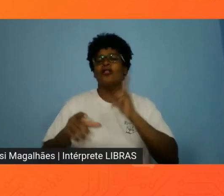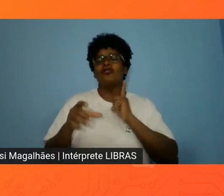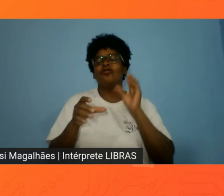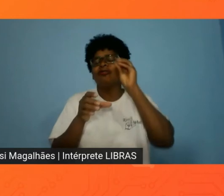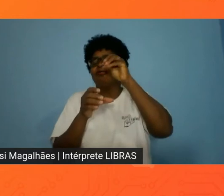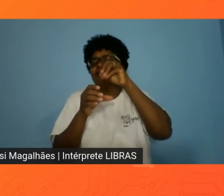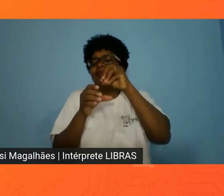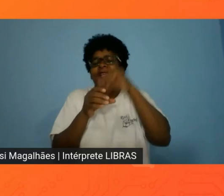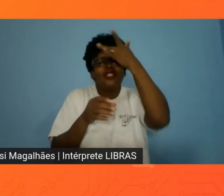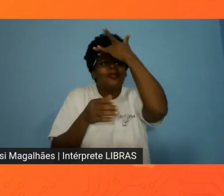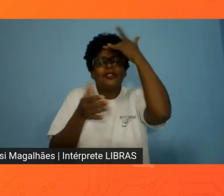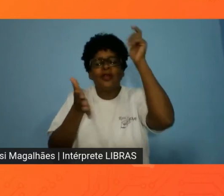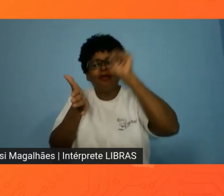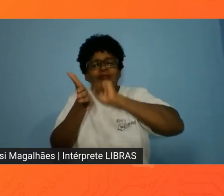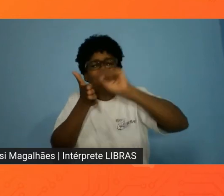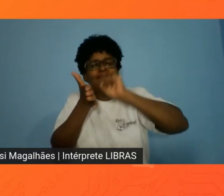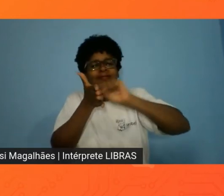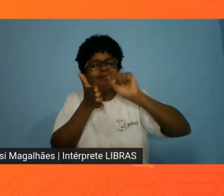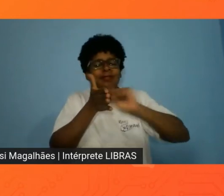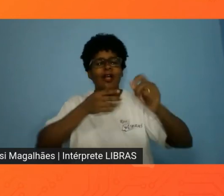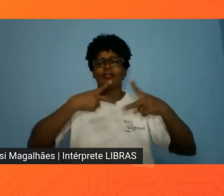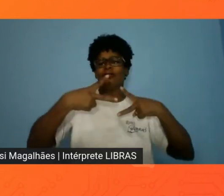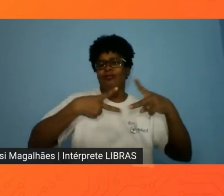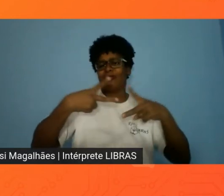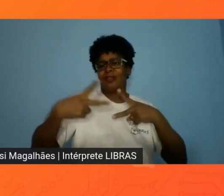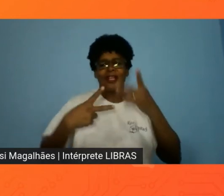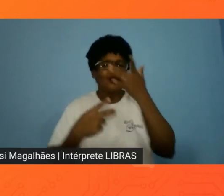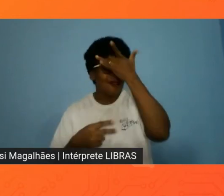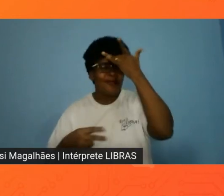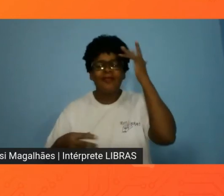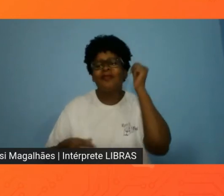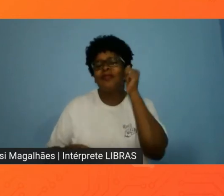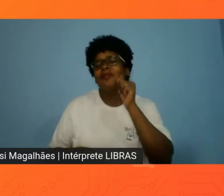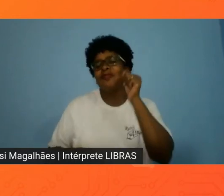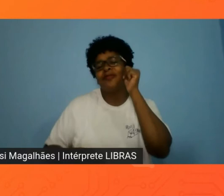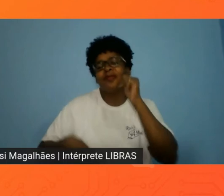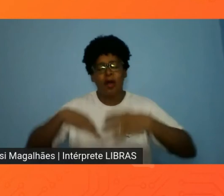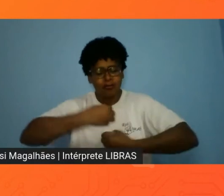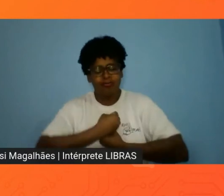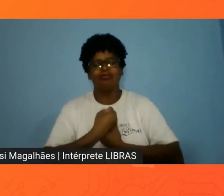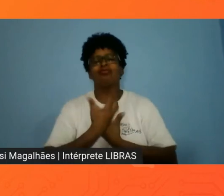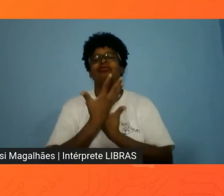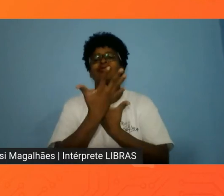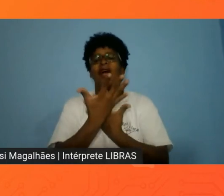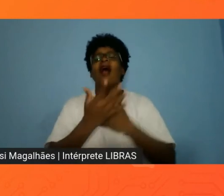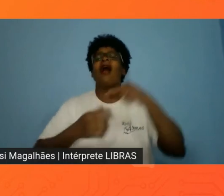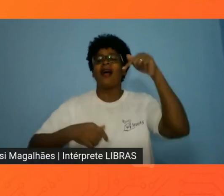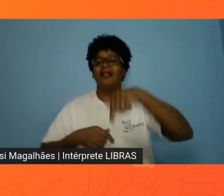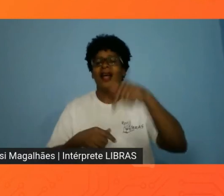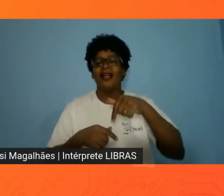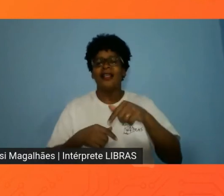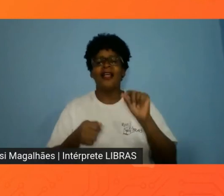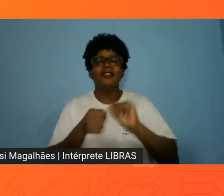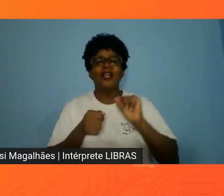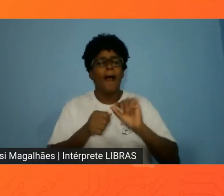escritores regionais, as poetas, as artistas da cidade. Eu costumo dizer que é uma